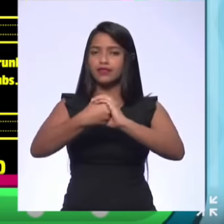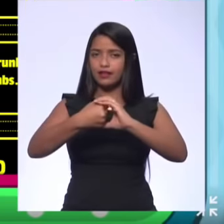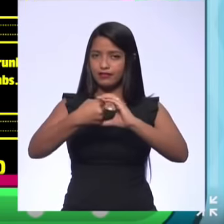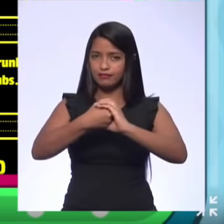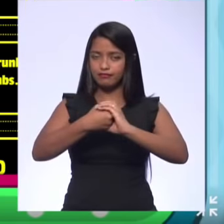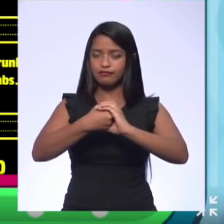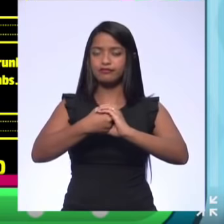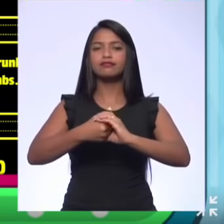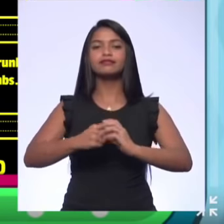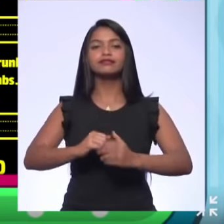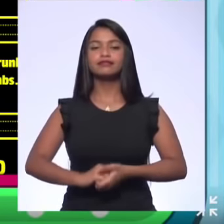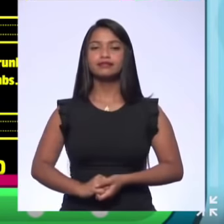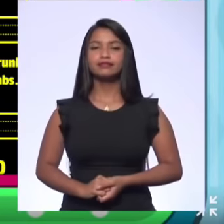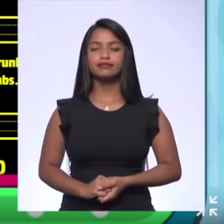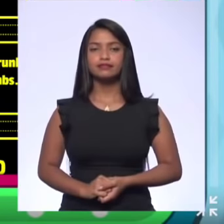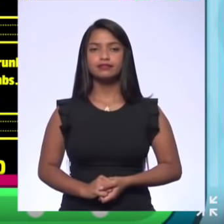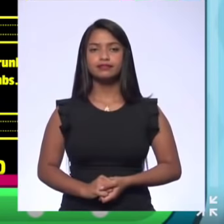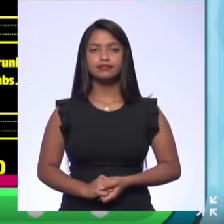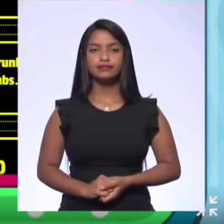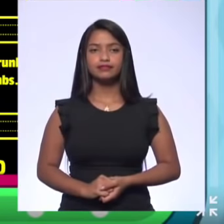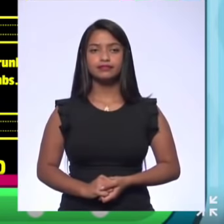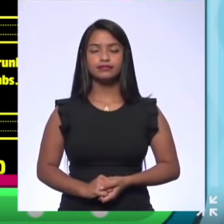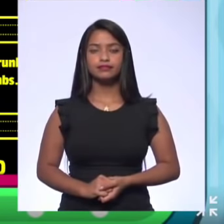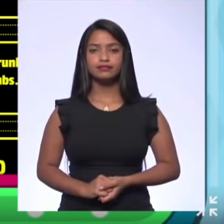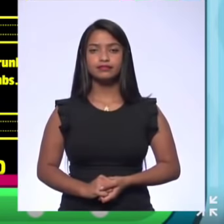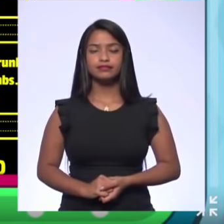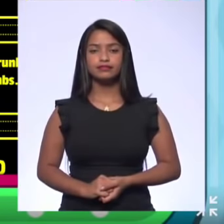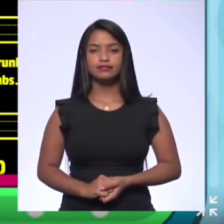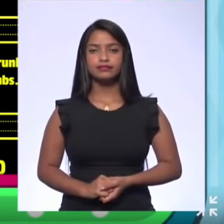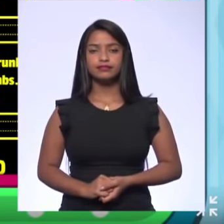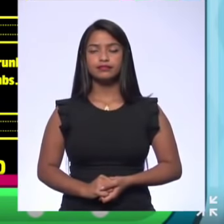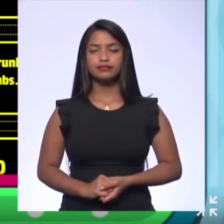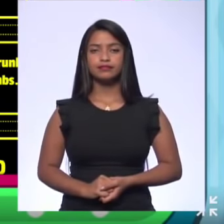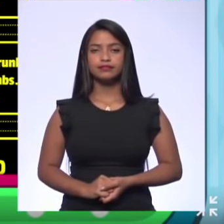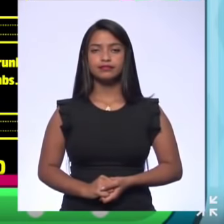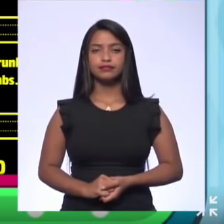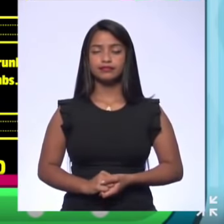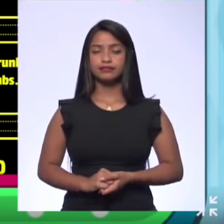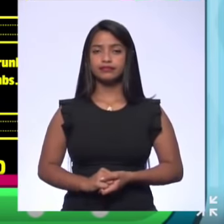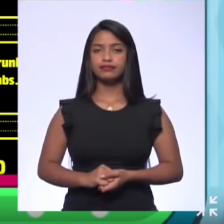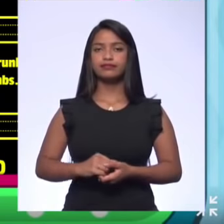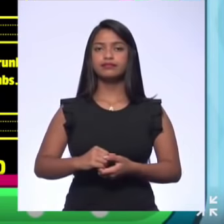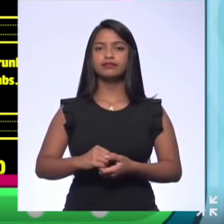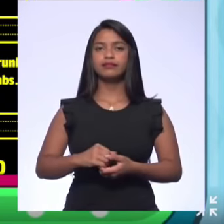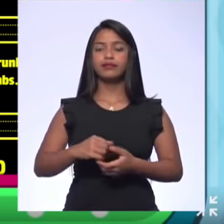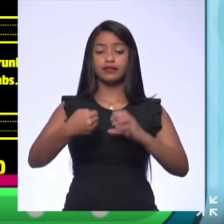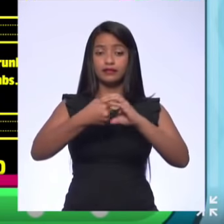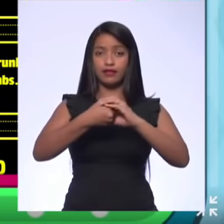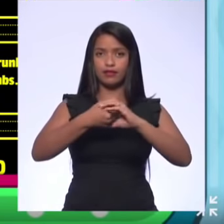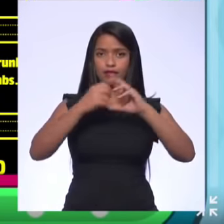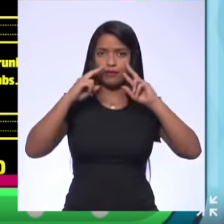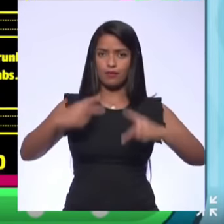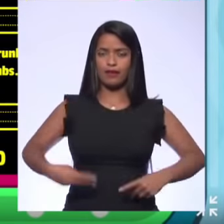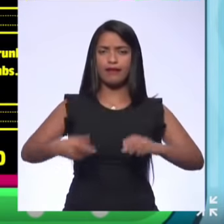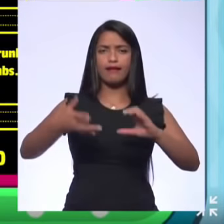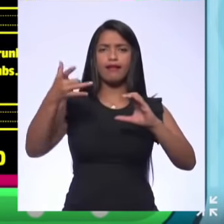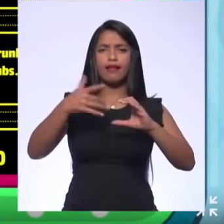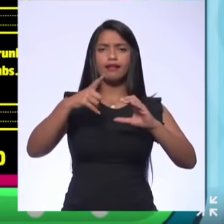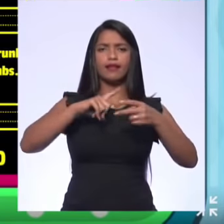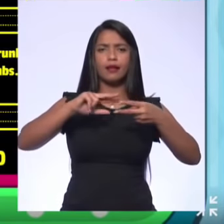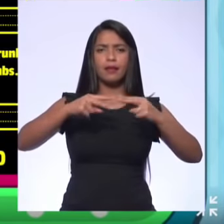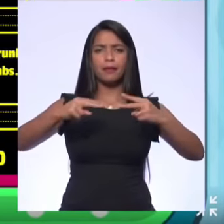organismo vivo, né, Antônia? Isso. How many chromosomes are in the human cell? Quantos cromossomos há na célula humana? In a human